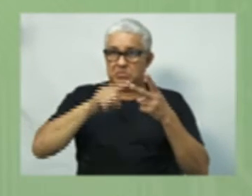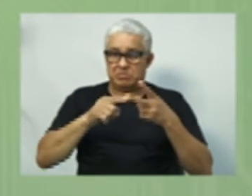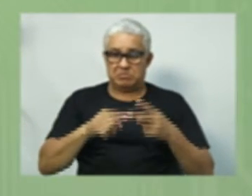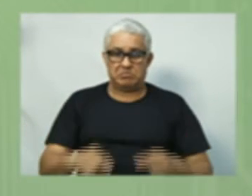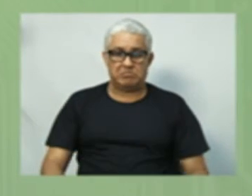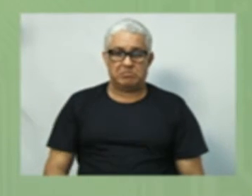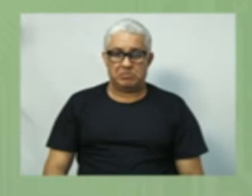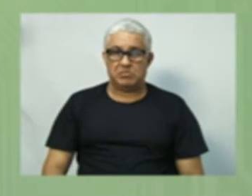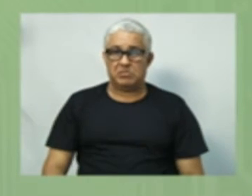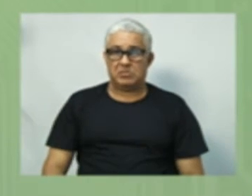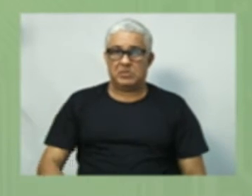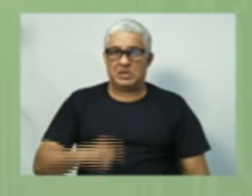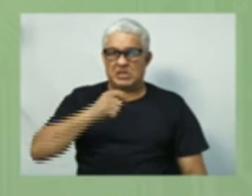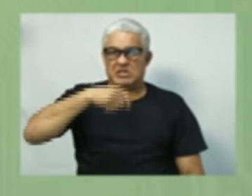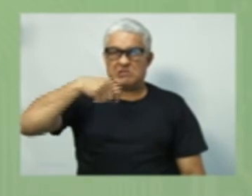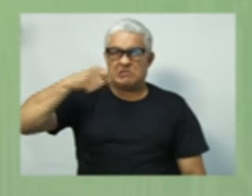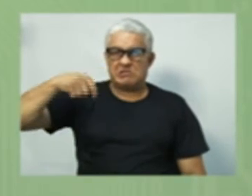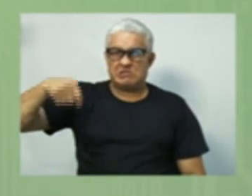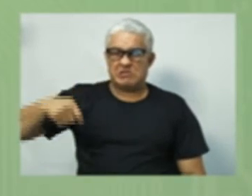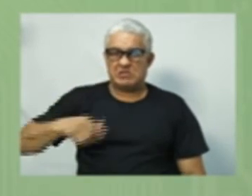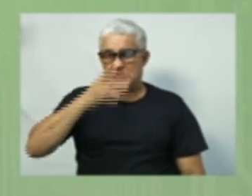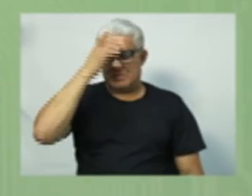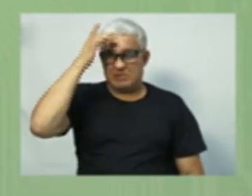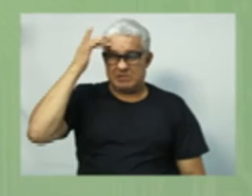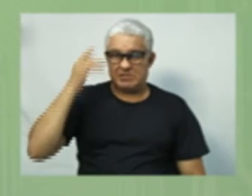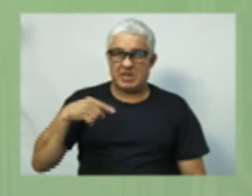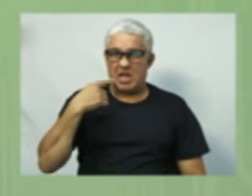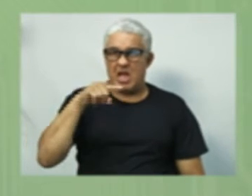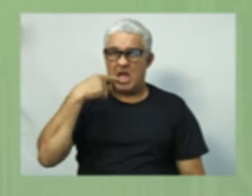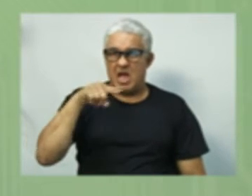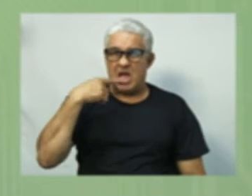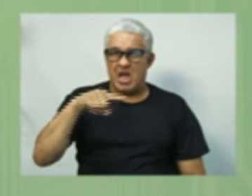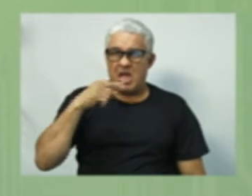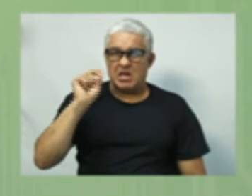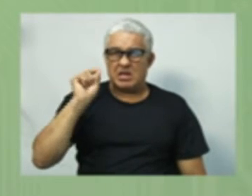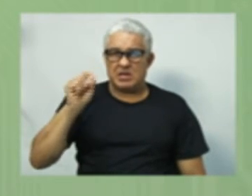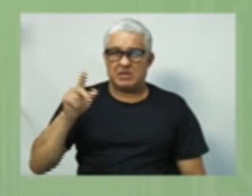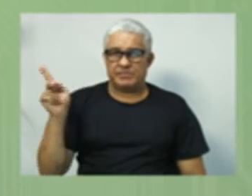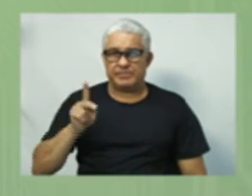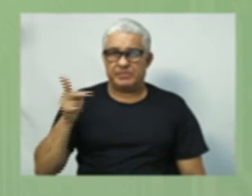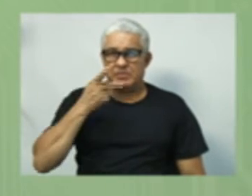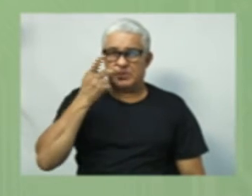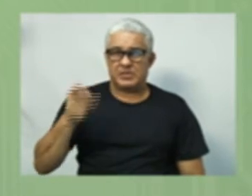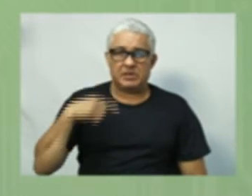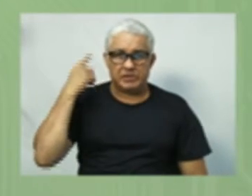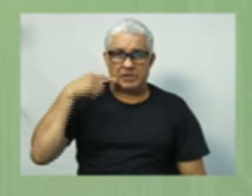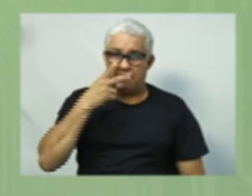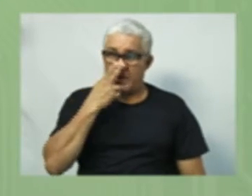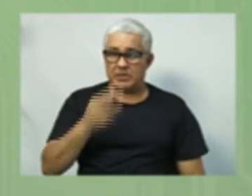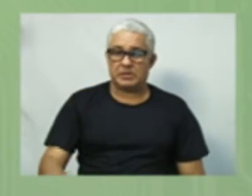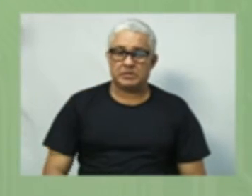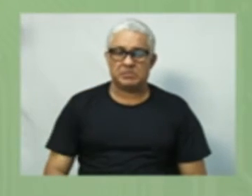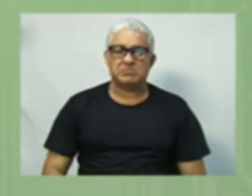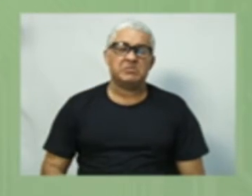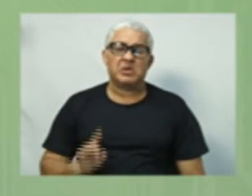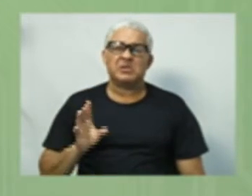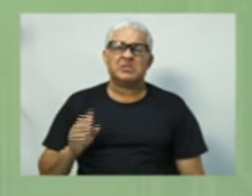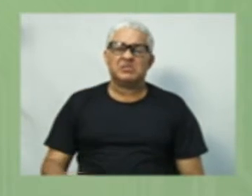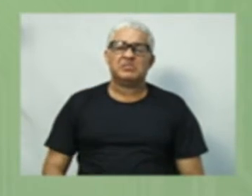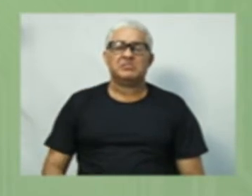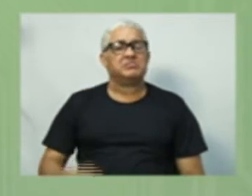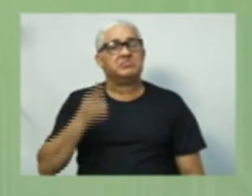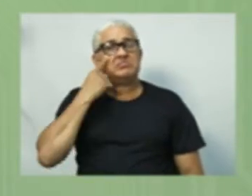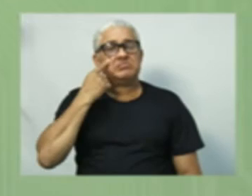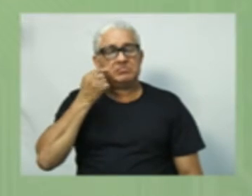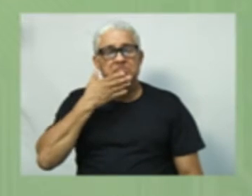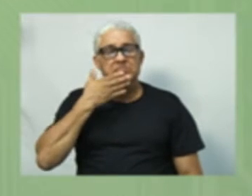bem rabiscado. O pessoal deve estar falando, meu Deus do céu, o que esse professor falou, esse doido? Mas é isso aí, é só para a gente visualizar um